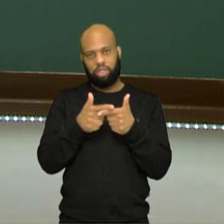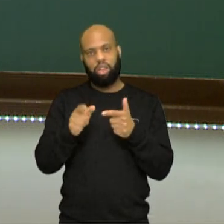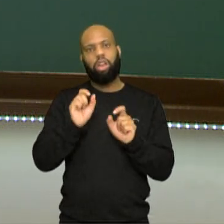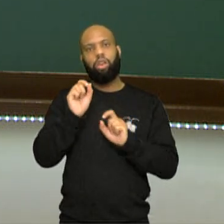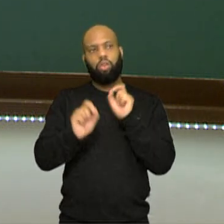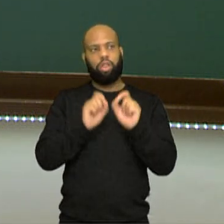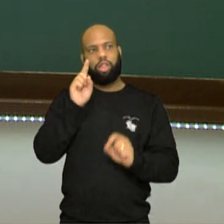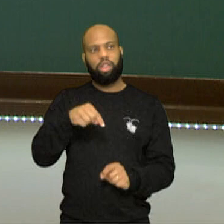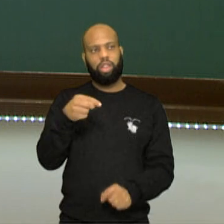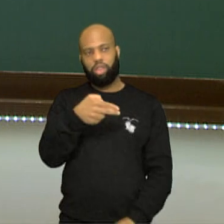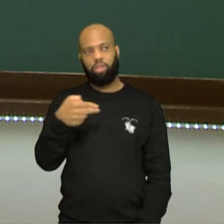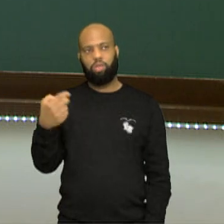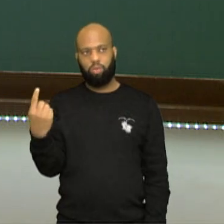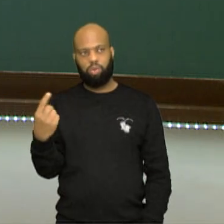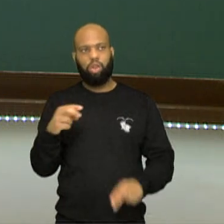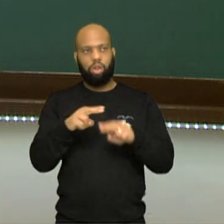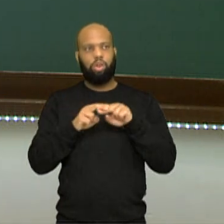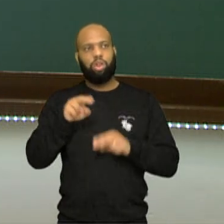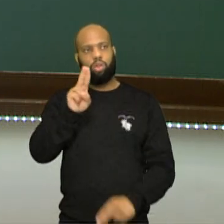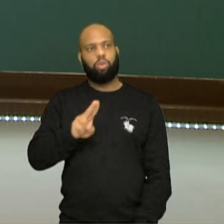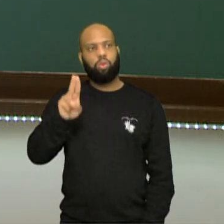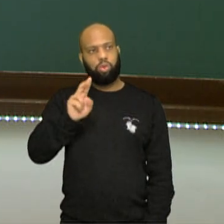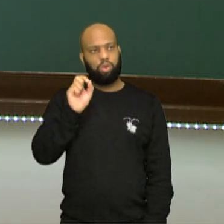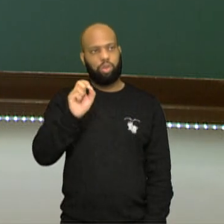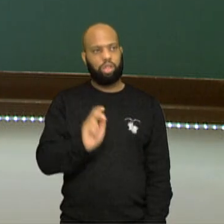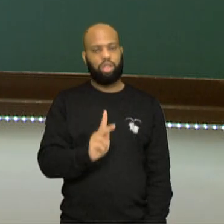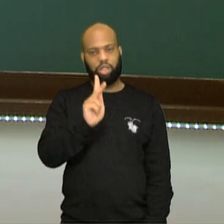1. Por isso, nós usamos K igual a 1.